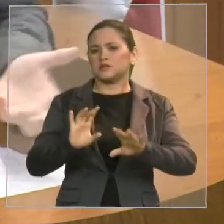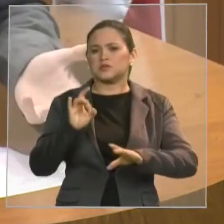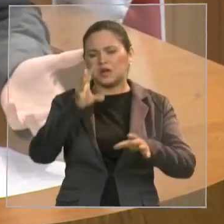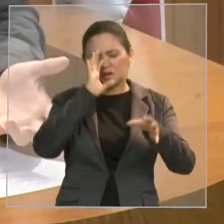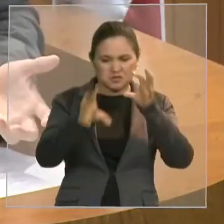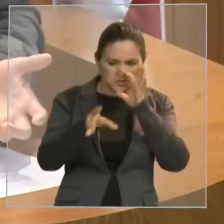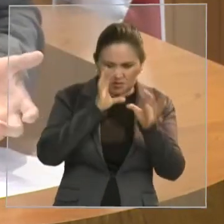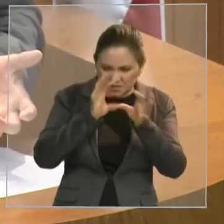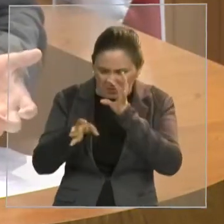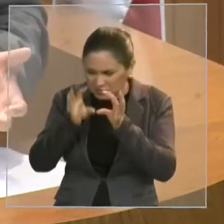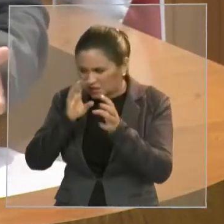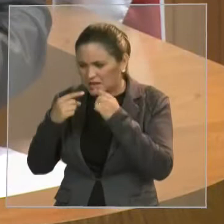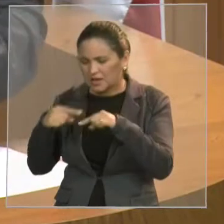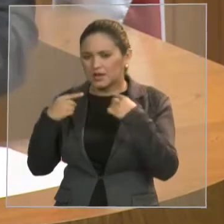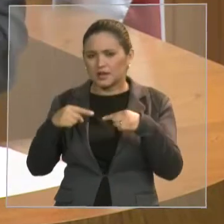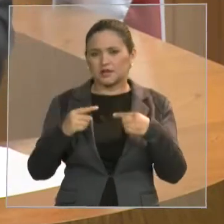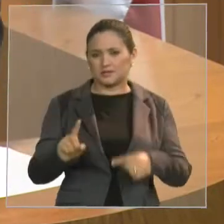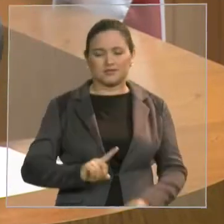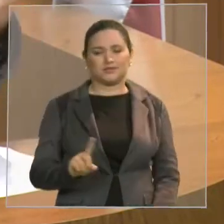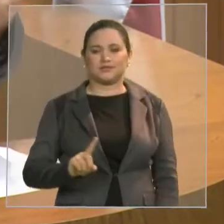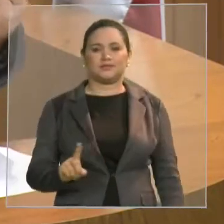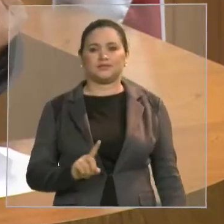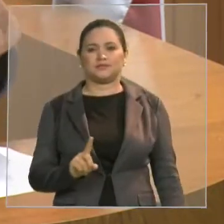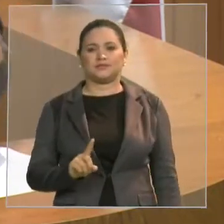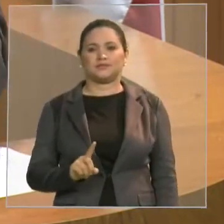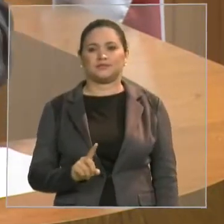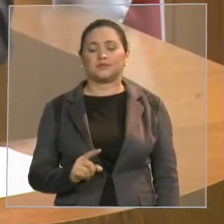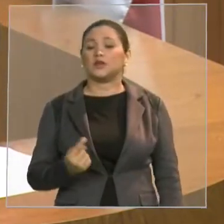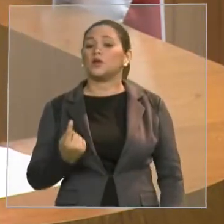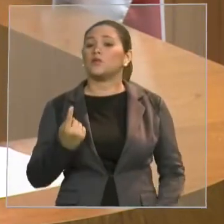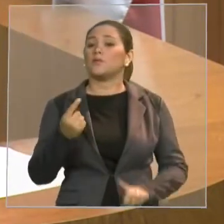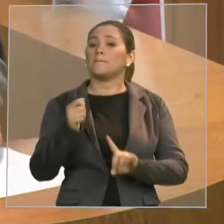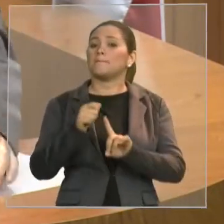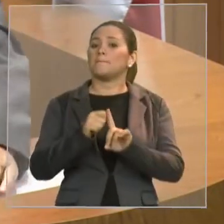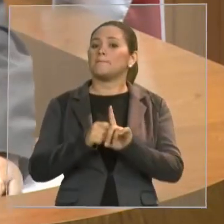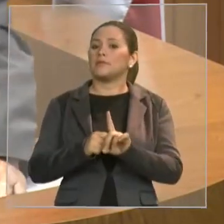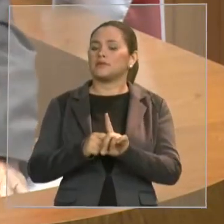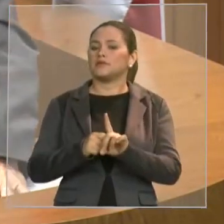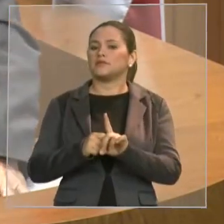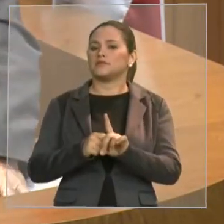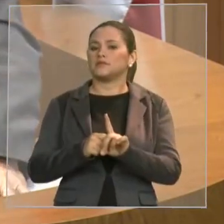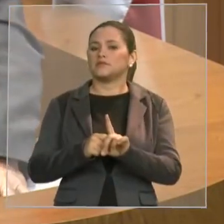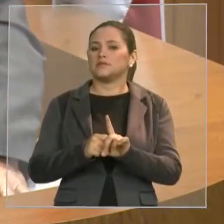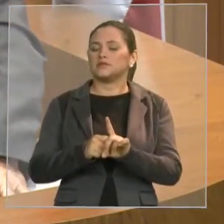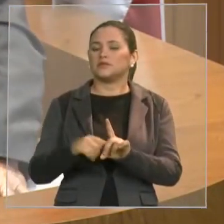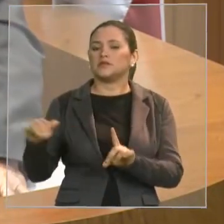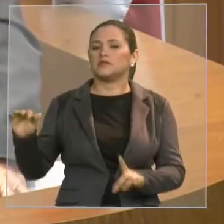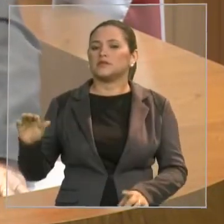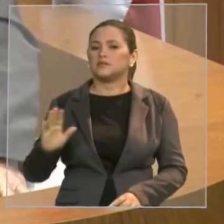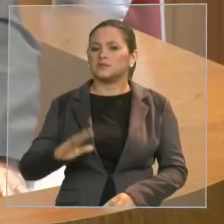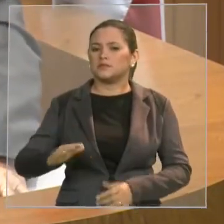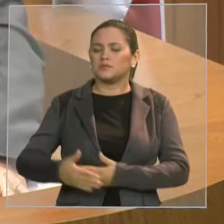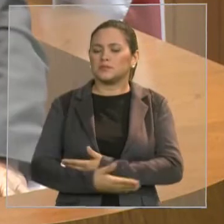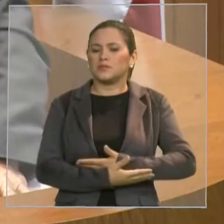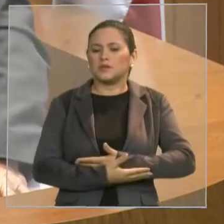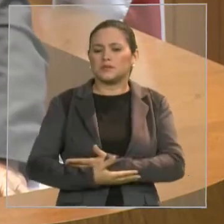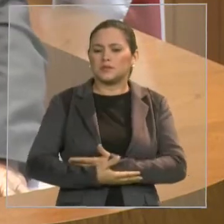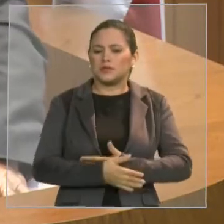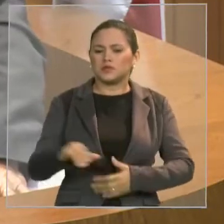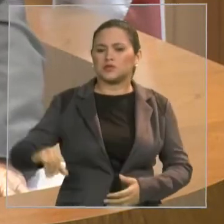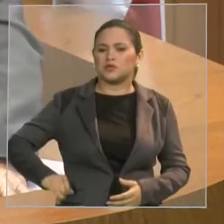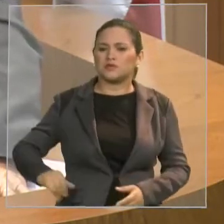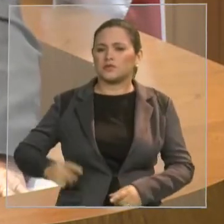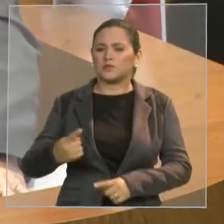fazer a denúncia. Está um mês padecendo no Juvencio Matos, padecendo porque a máquina está quebrada e não tem como